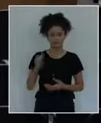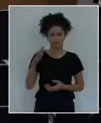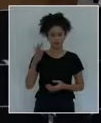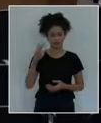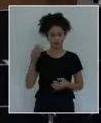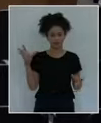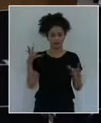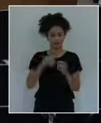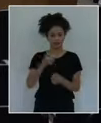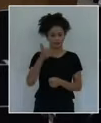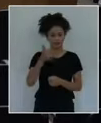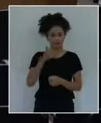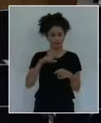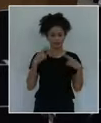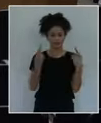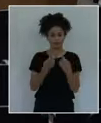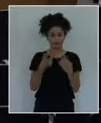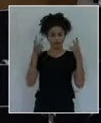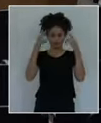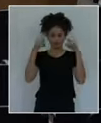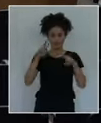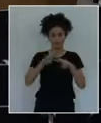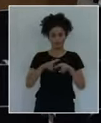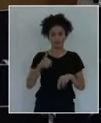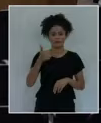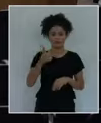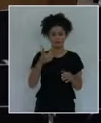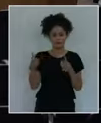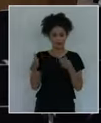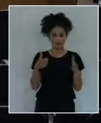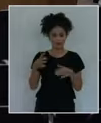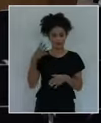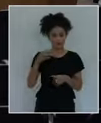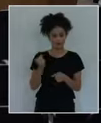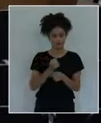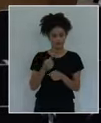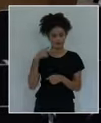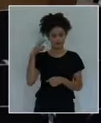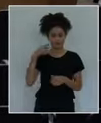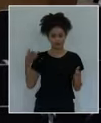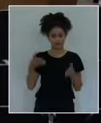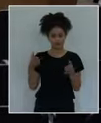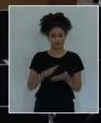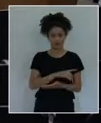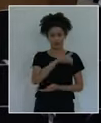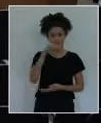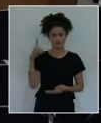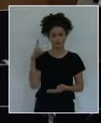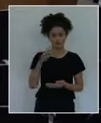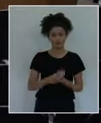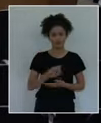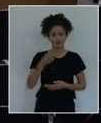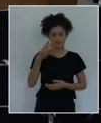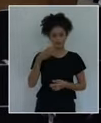Ata sucinta da primeira reunião ordinária fixa do primeiro período da quarta sessão legislativa da atual legislatura,